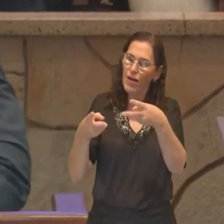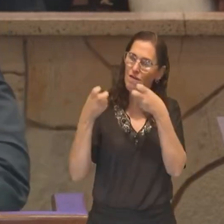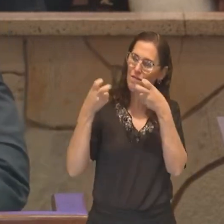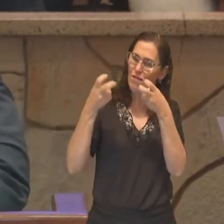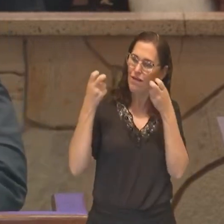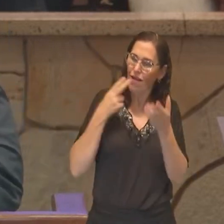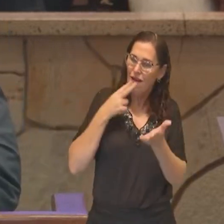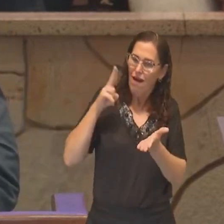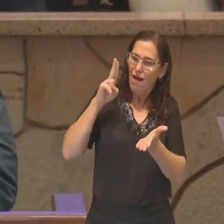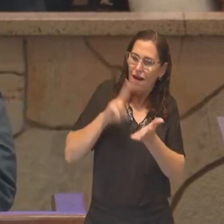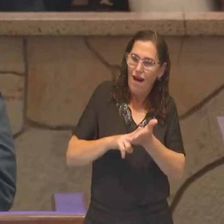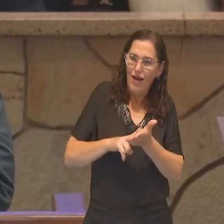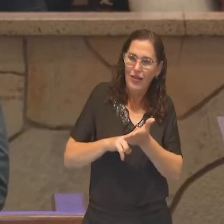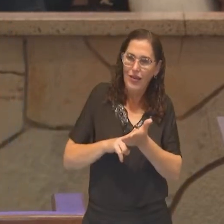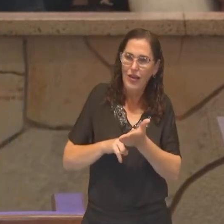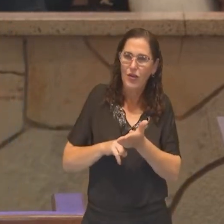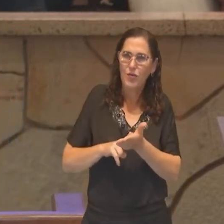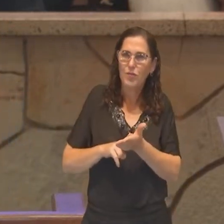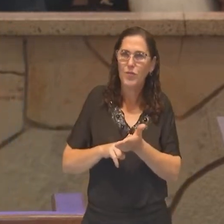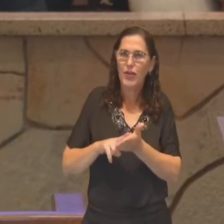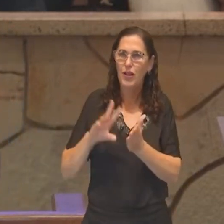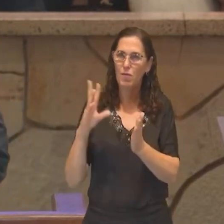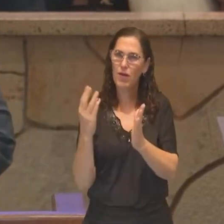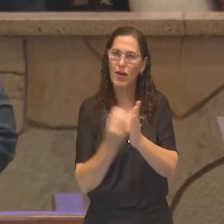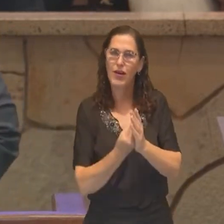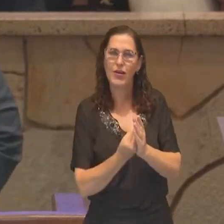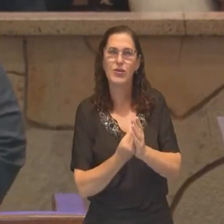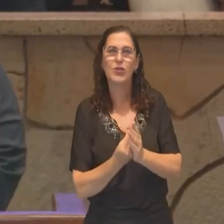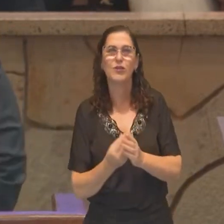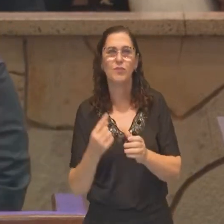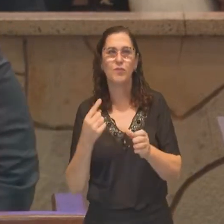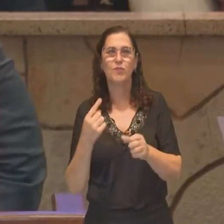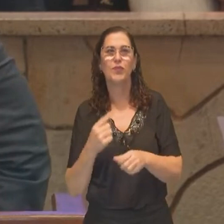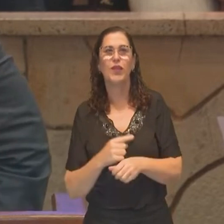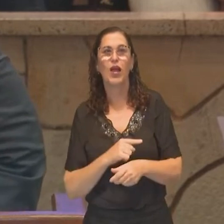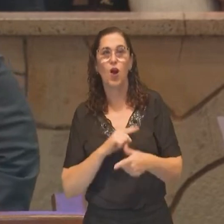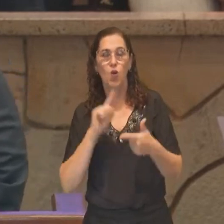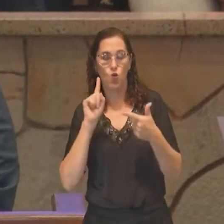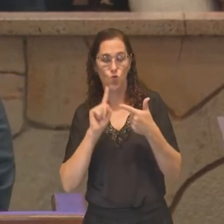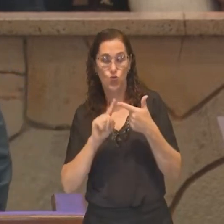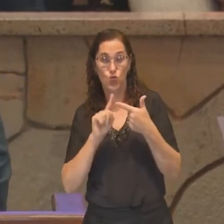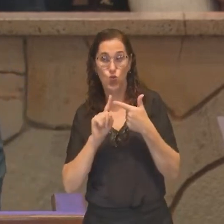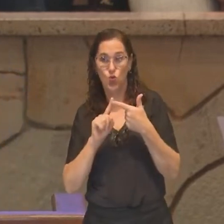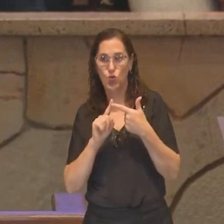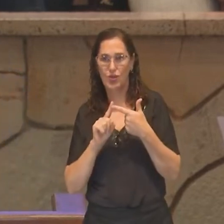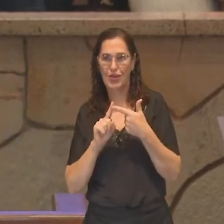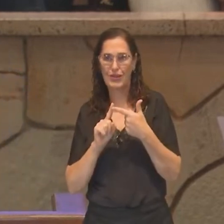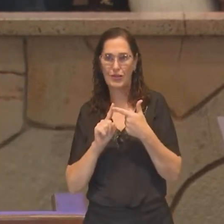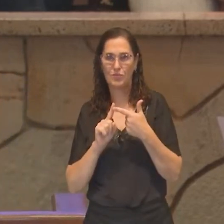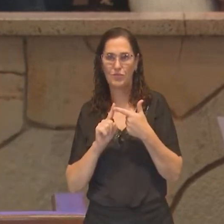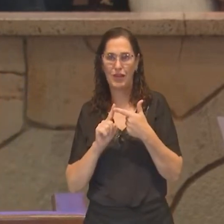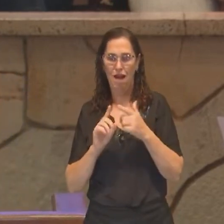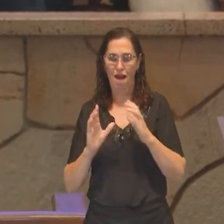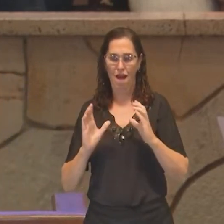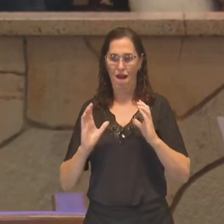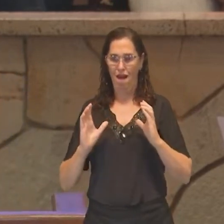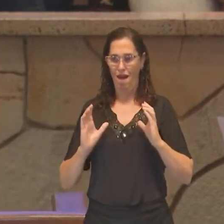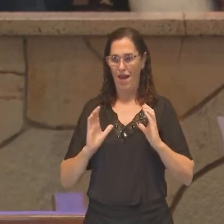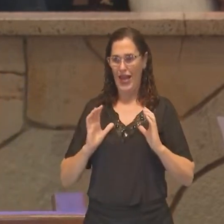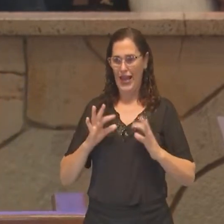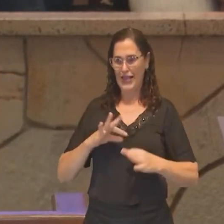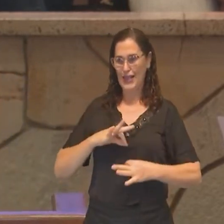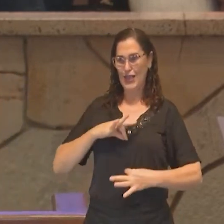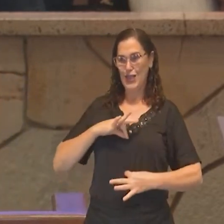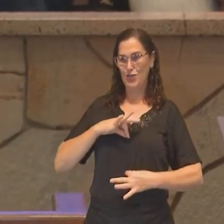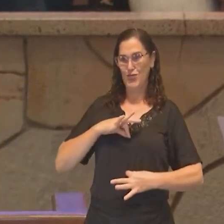dessa carta enviada à igreja de Laodiceia, o segundo princípio sobre a riqueza